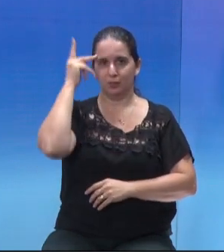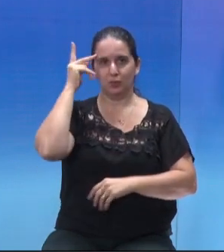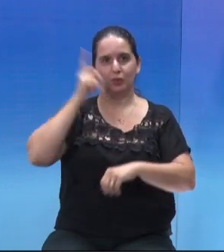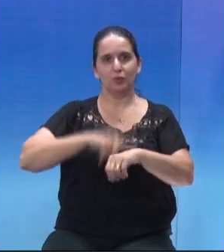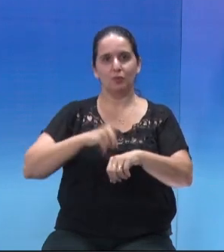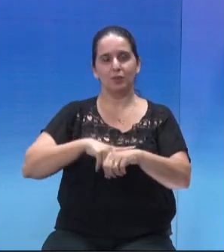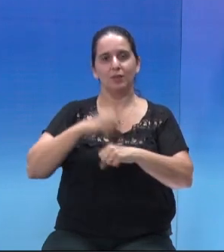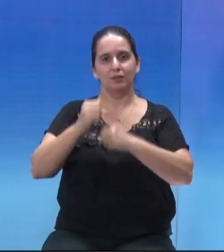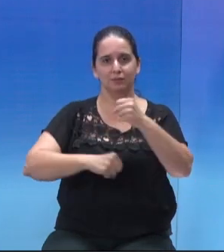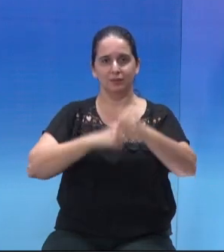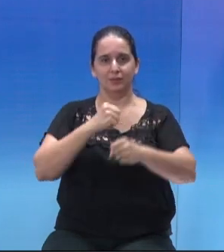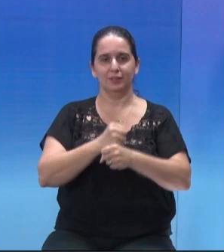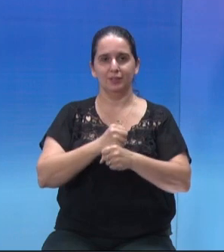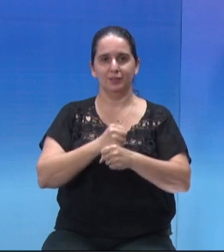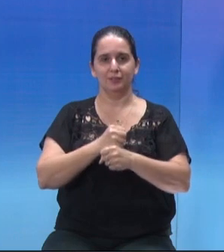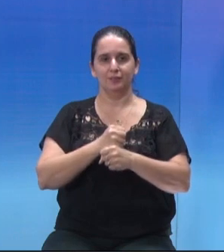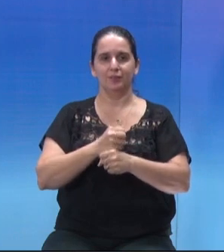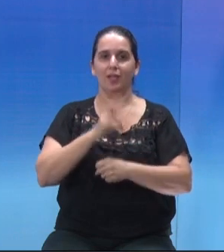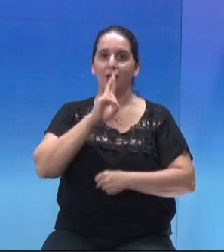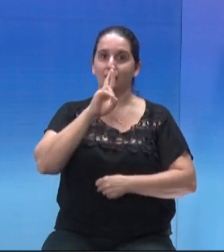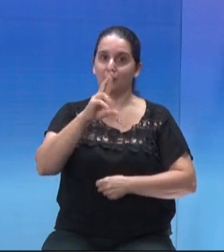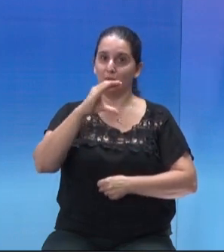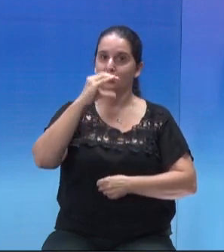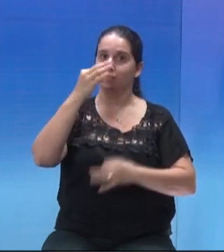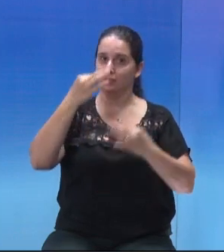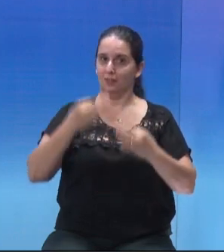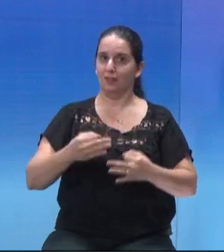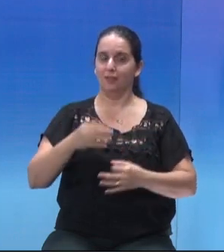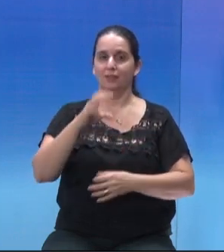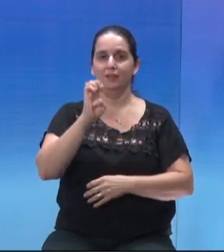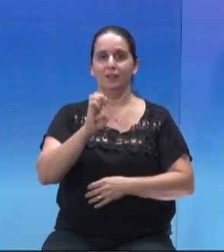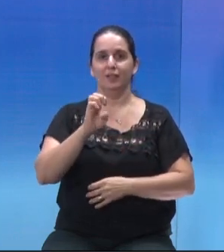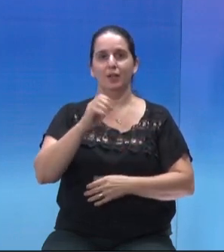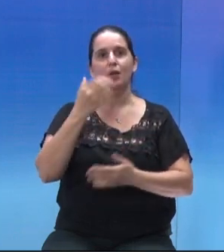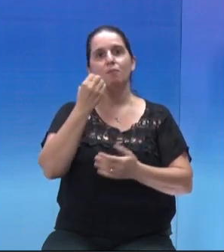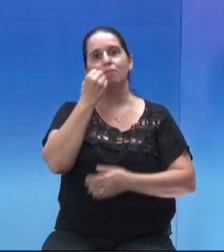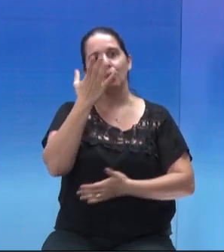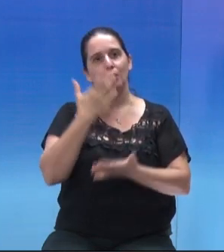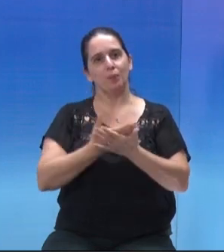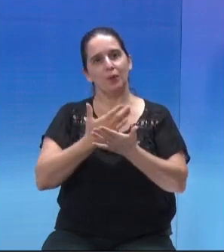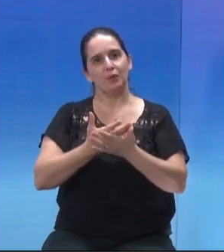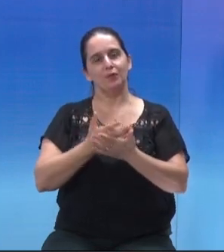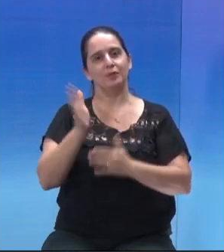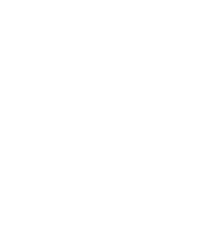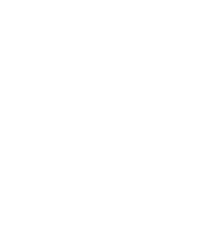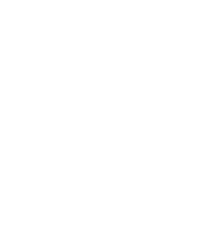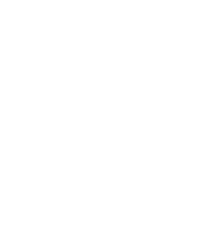nessa época da nossa história do Brasil. Até lá, sucesso, boa prova para vocês.